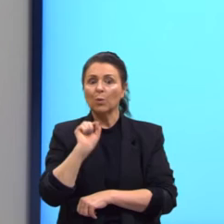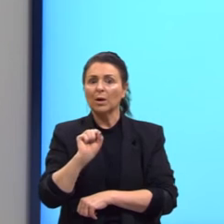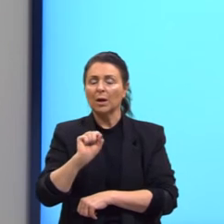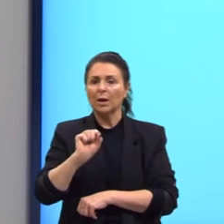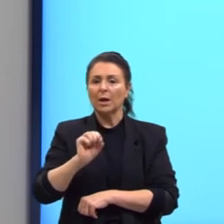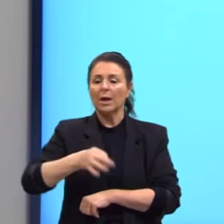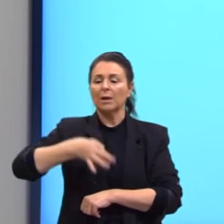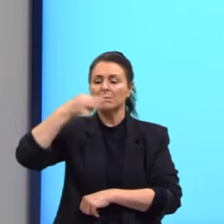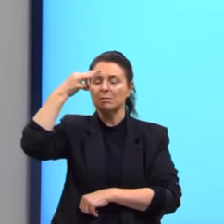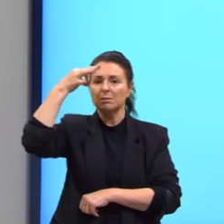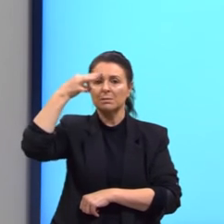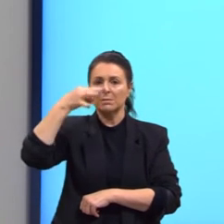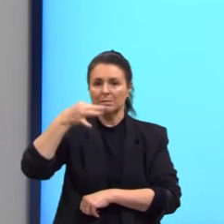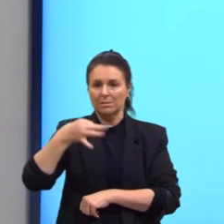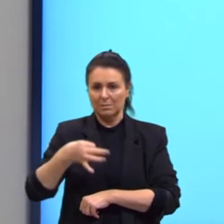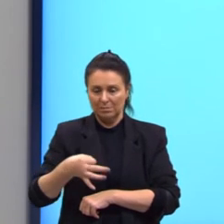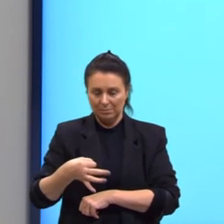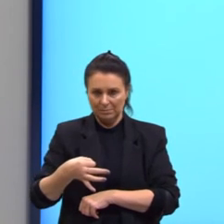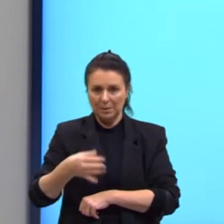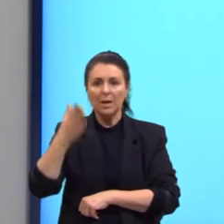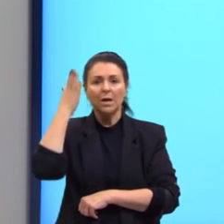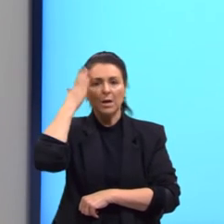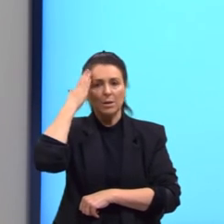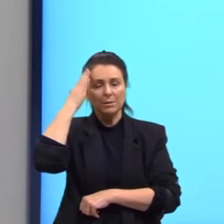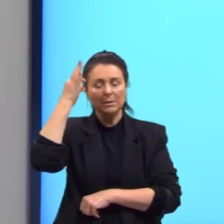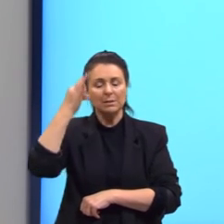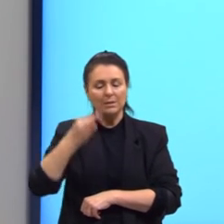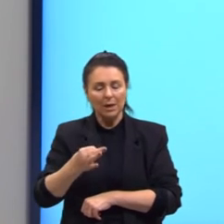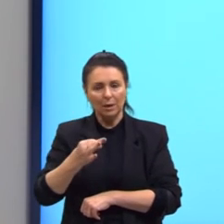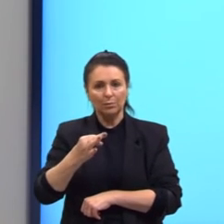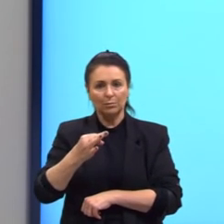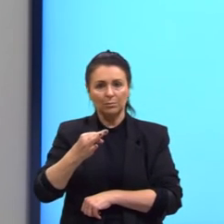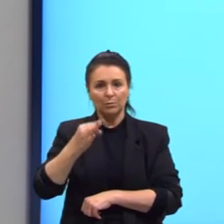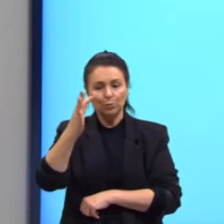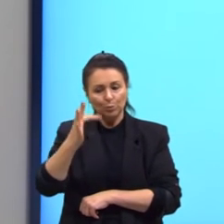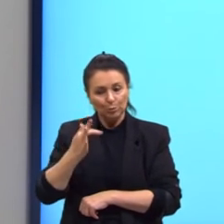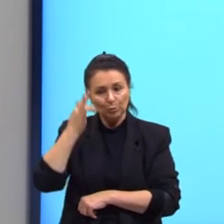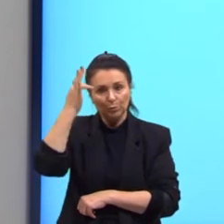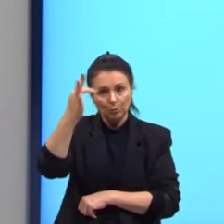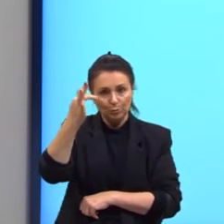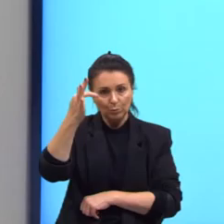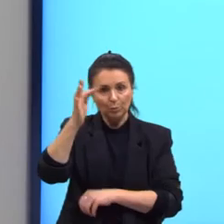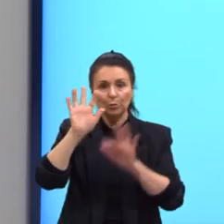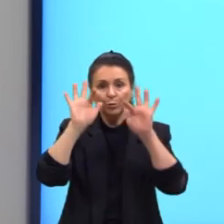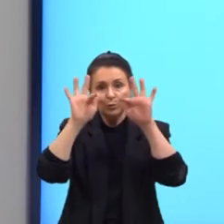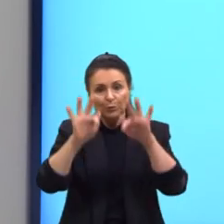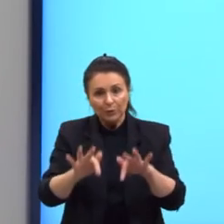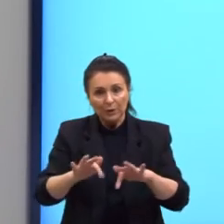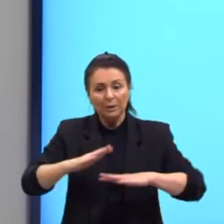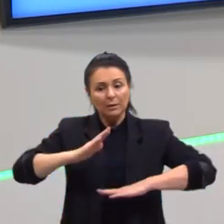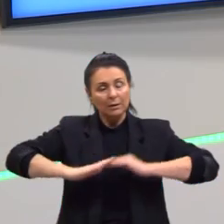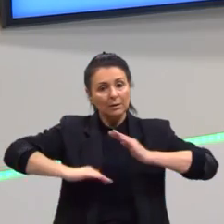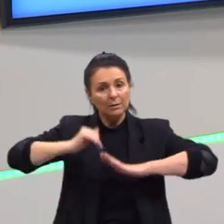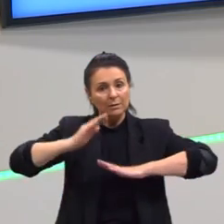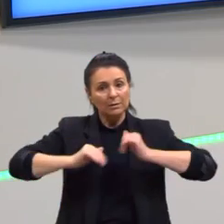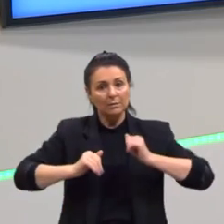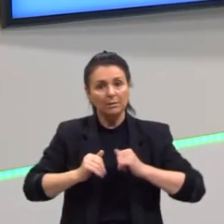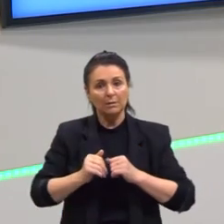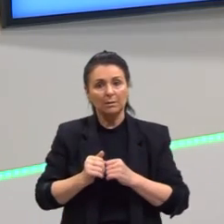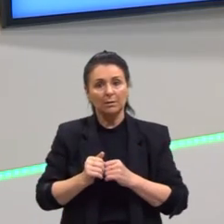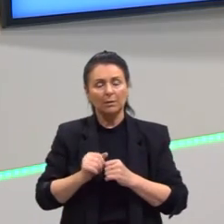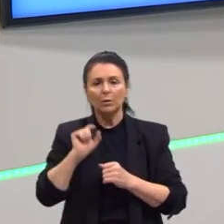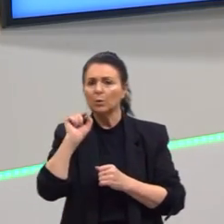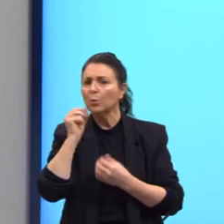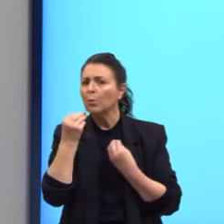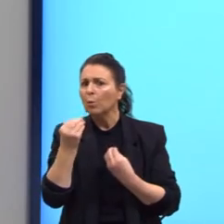como eu acabei de falar sobre o futuro e sobre quando terminaram essas ações Márcia que expressões não tem lá para